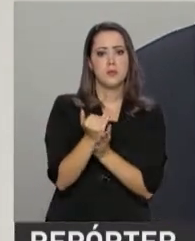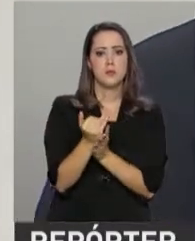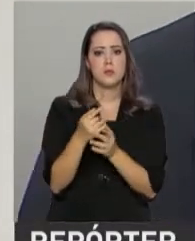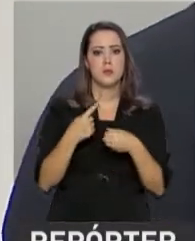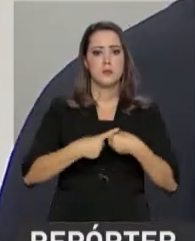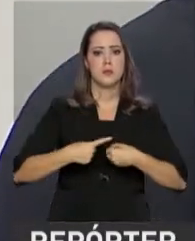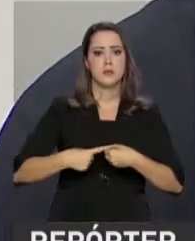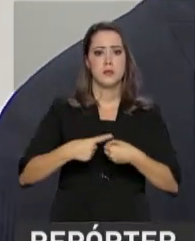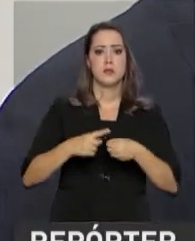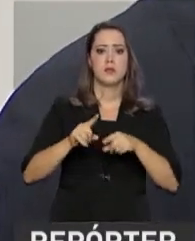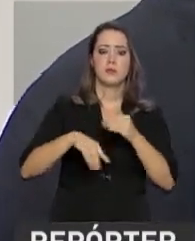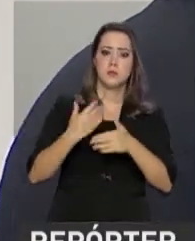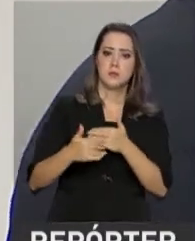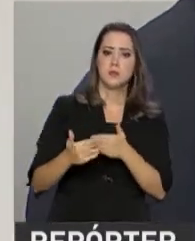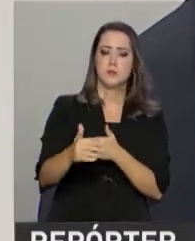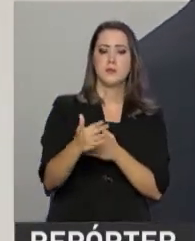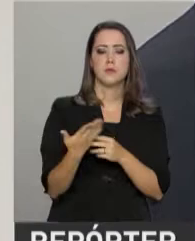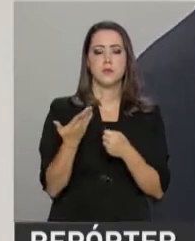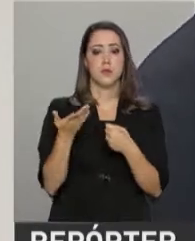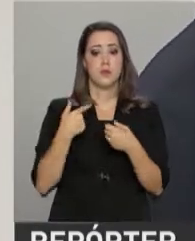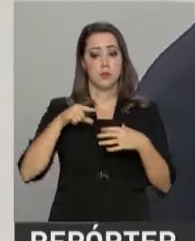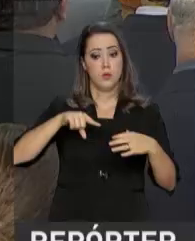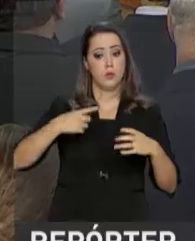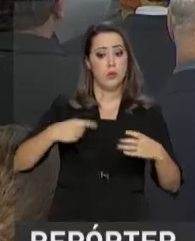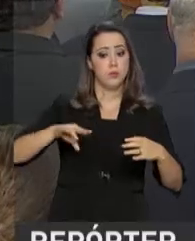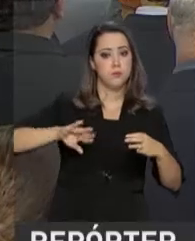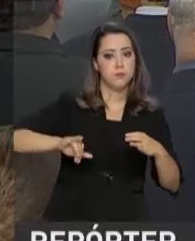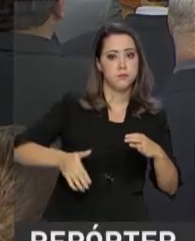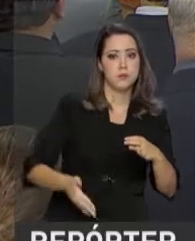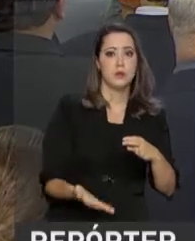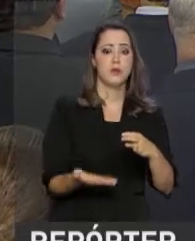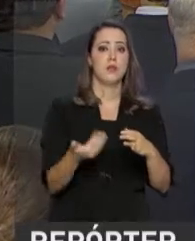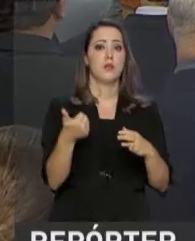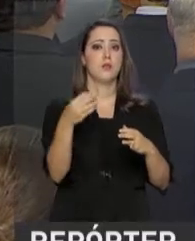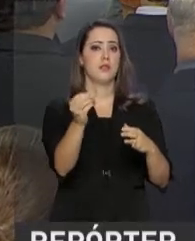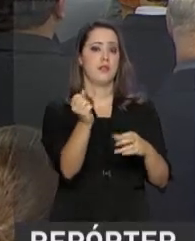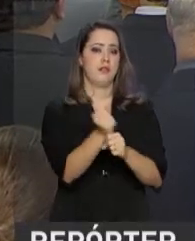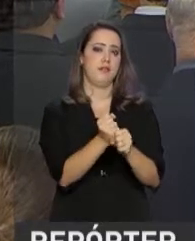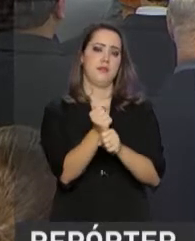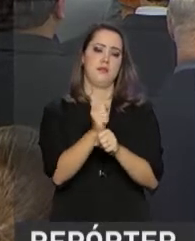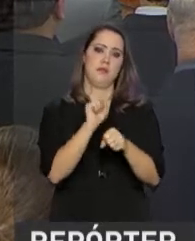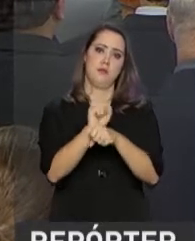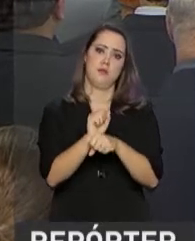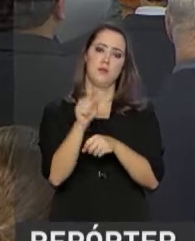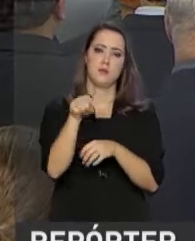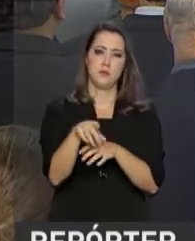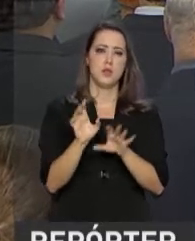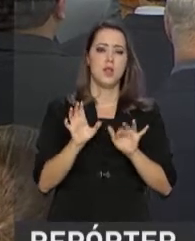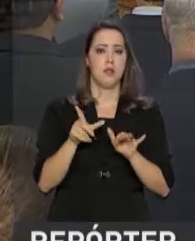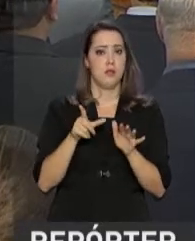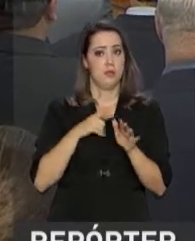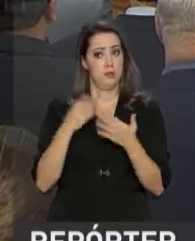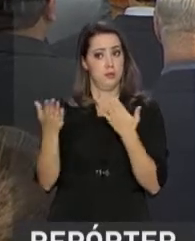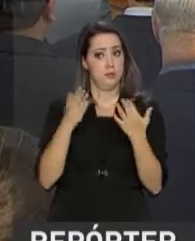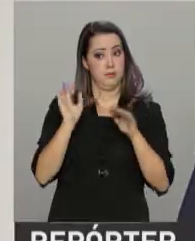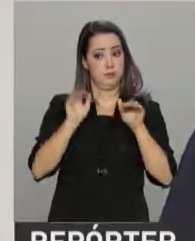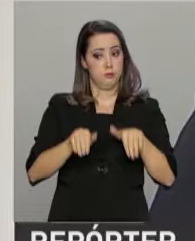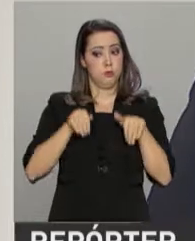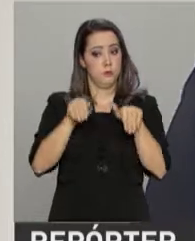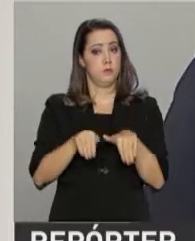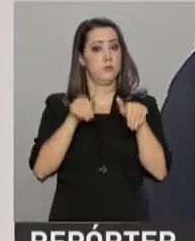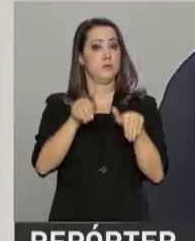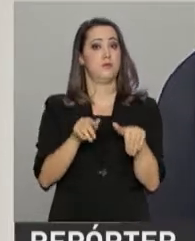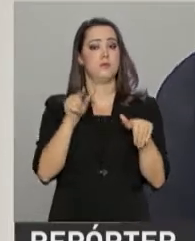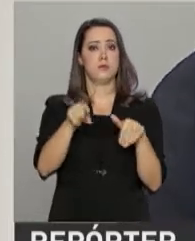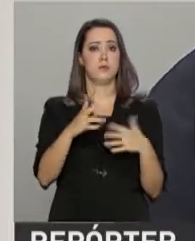comercial uma menina leva em média no país dez anos quando a austrália é um país é o minerador também